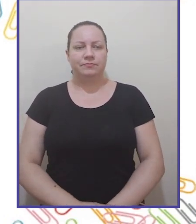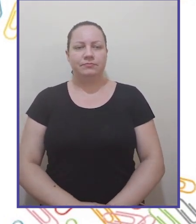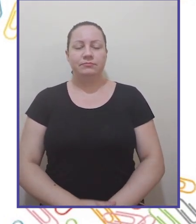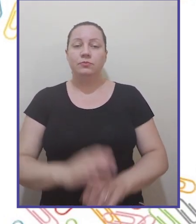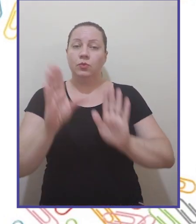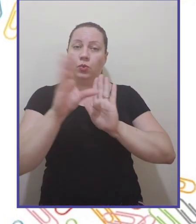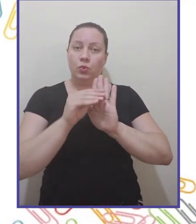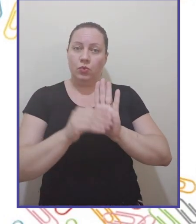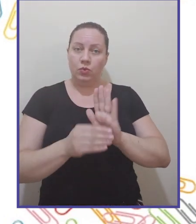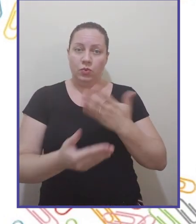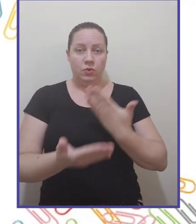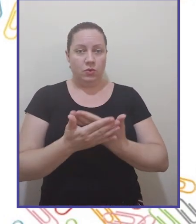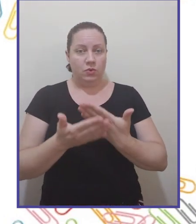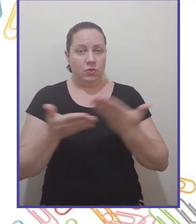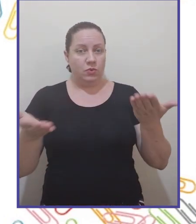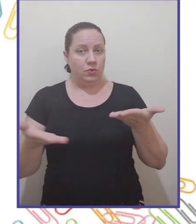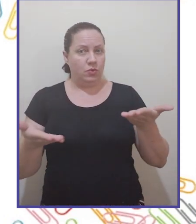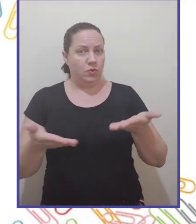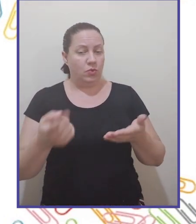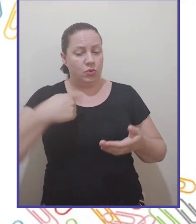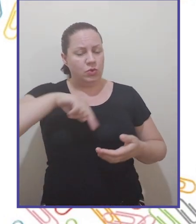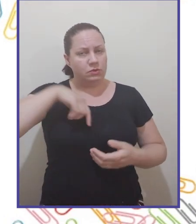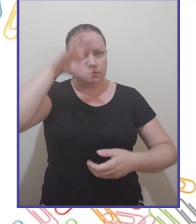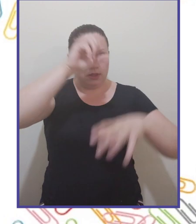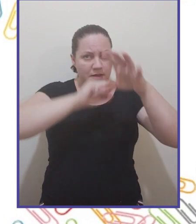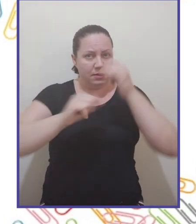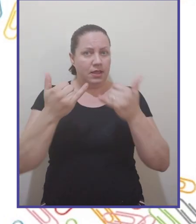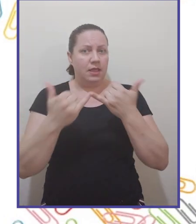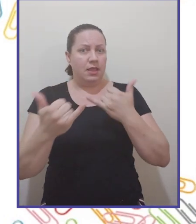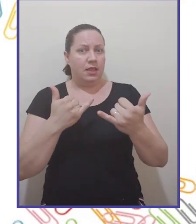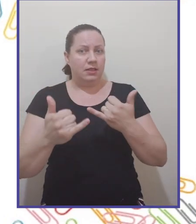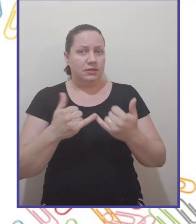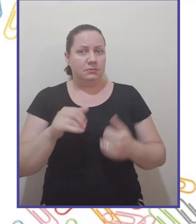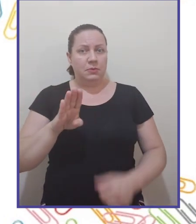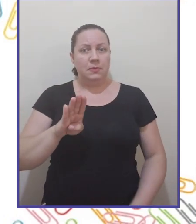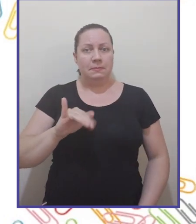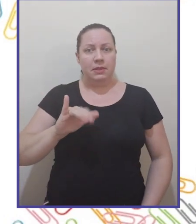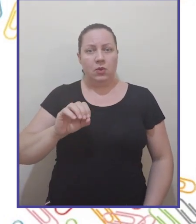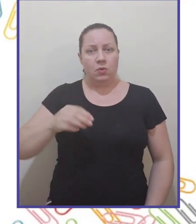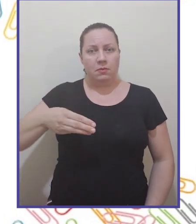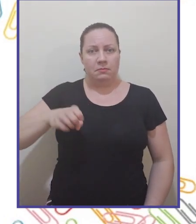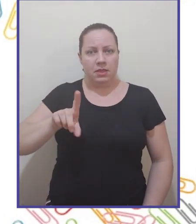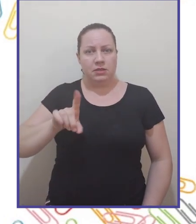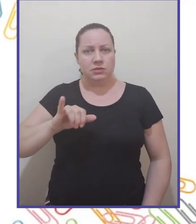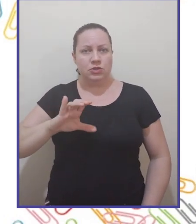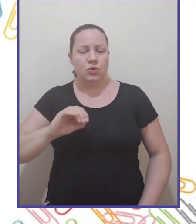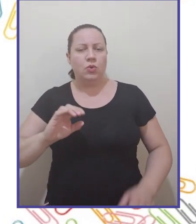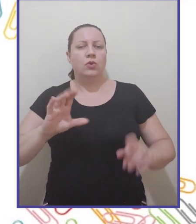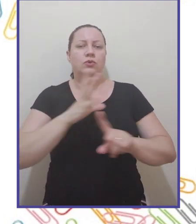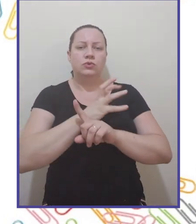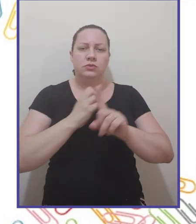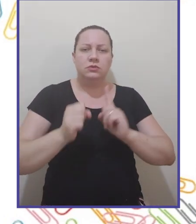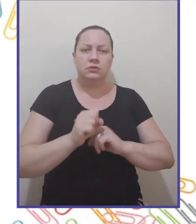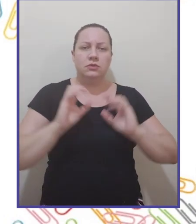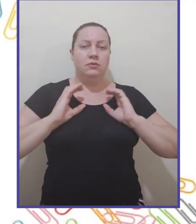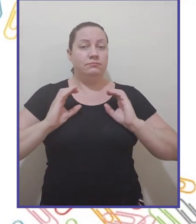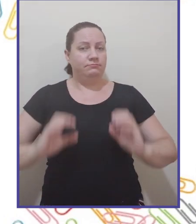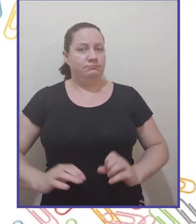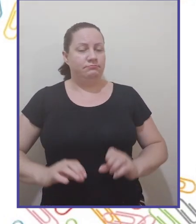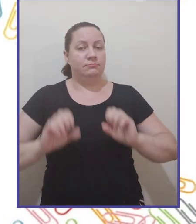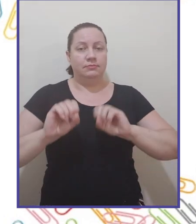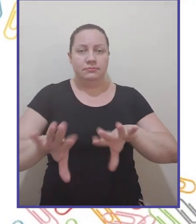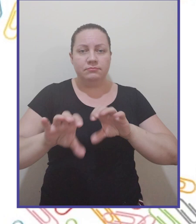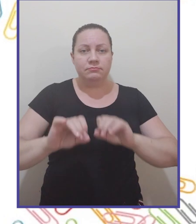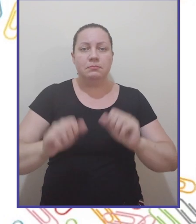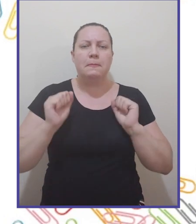No conteúdo dessa aula, vimos exemplos de fatores biomédicos, sociais, comportamentais e